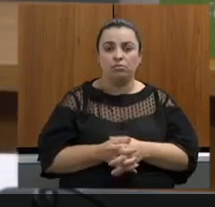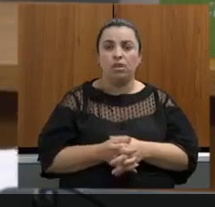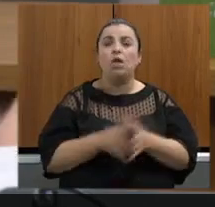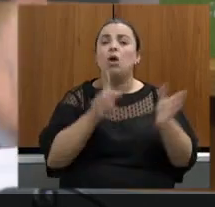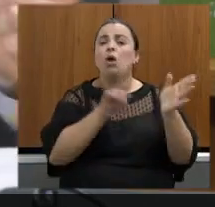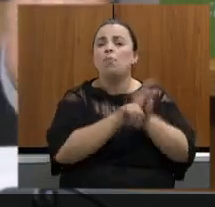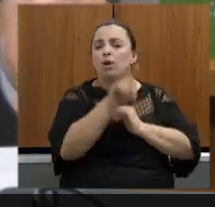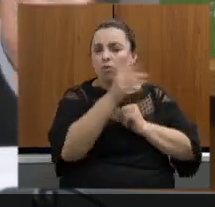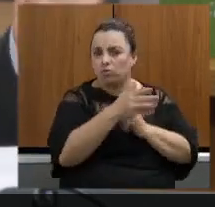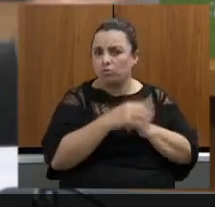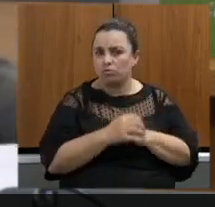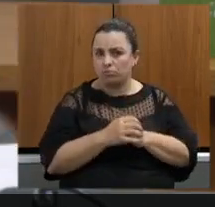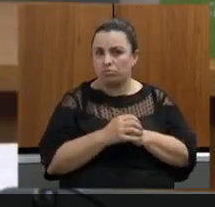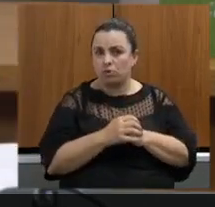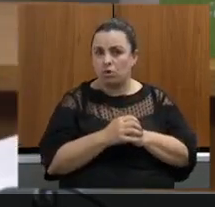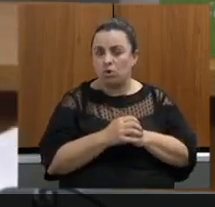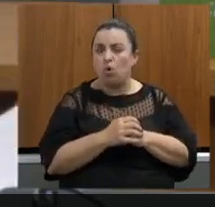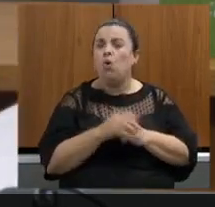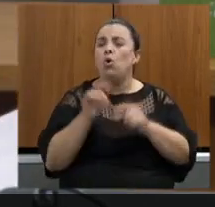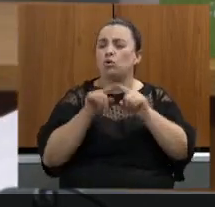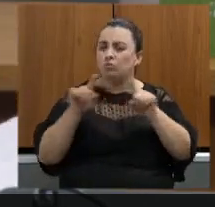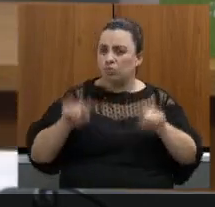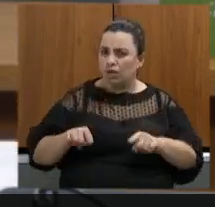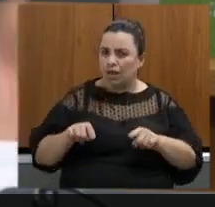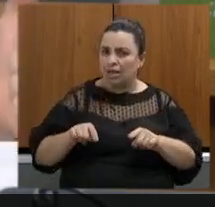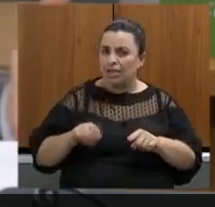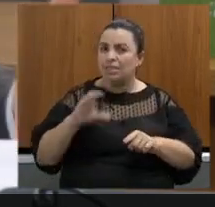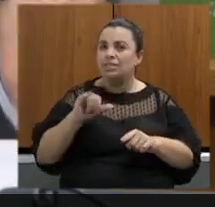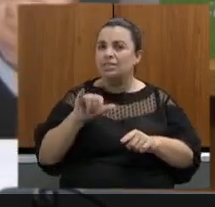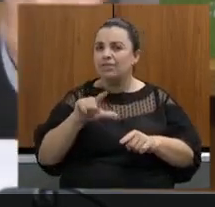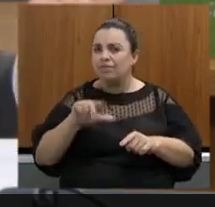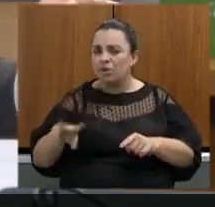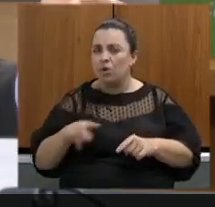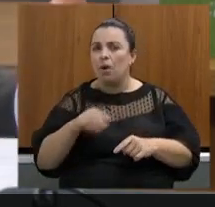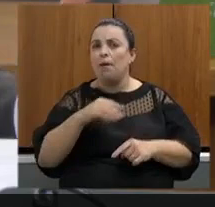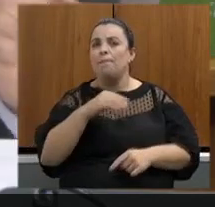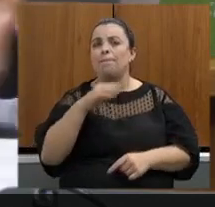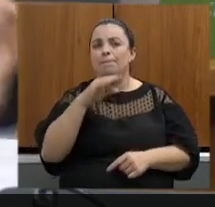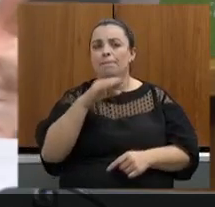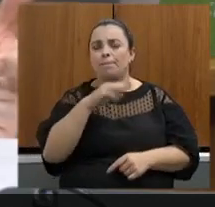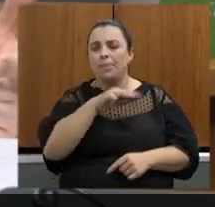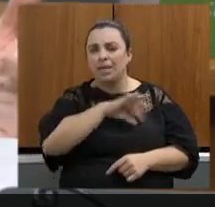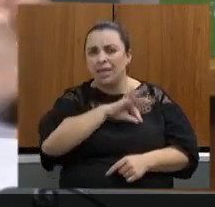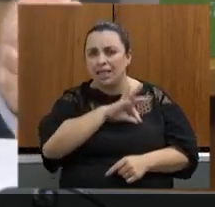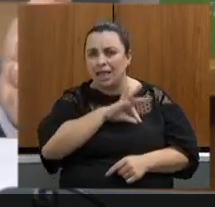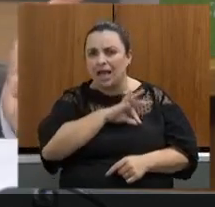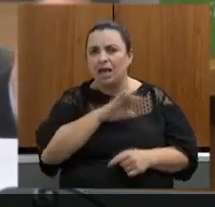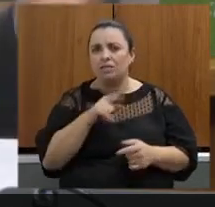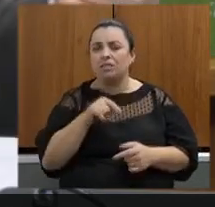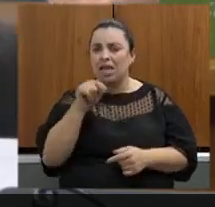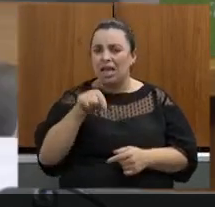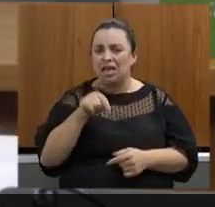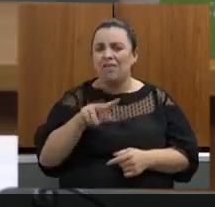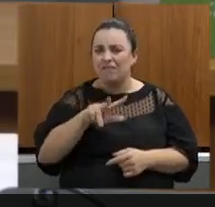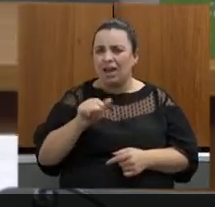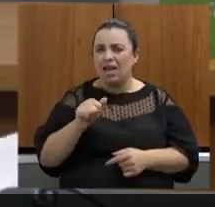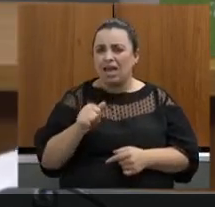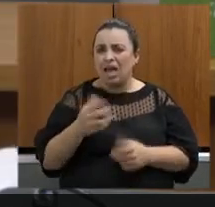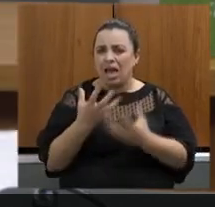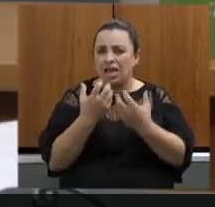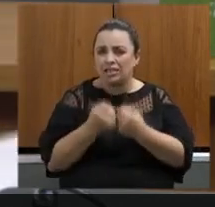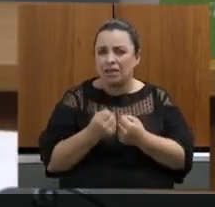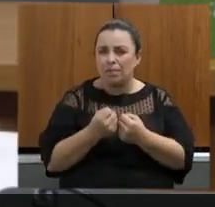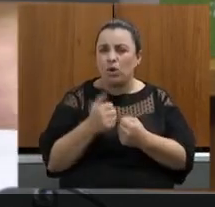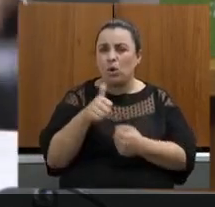secretário os servidores públicos civis e militares do Estado receberão seus que em menos e ads normalmente com